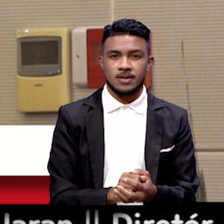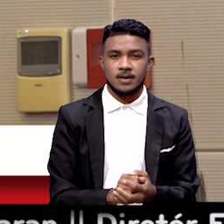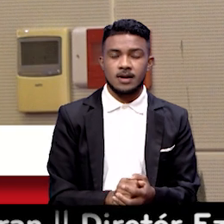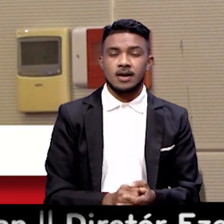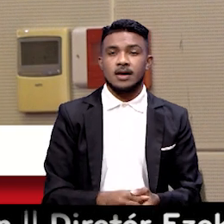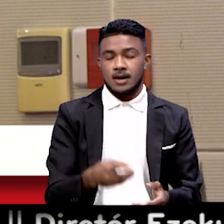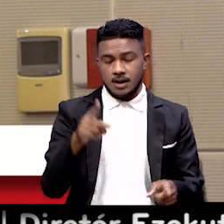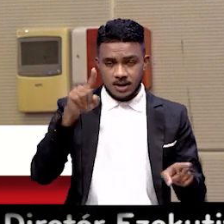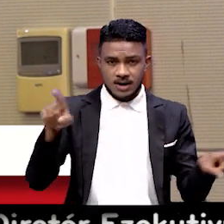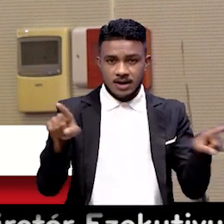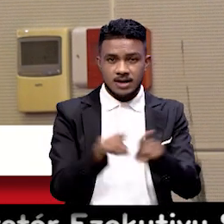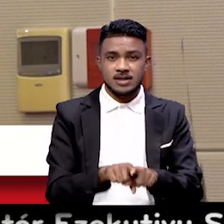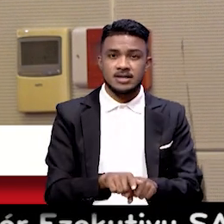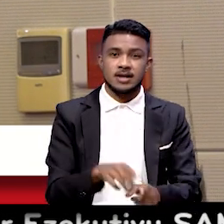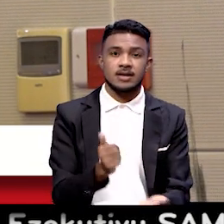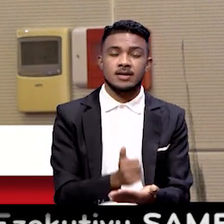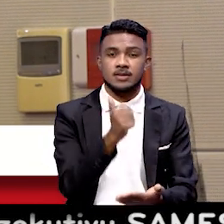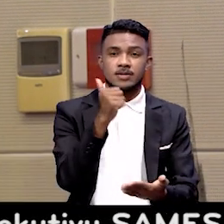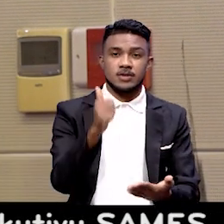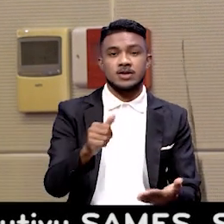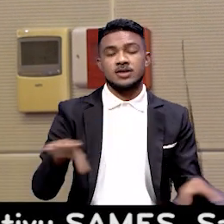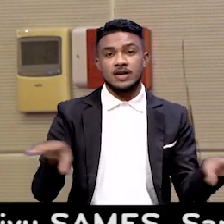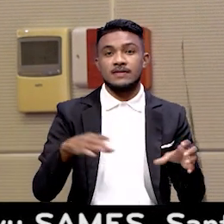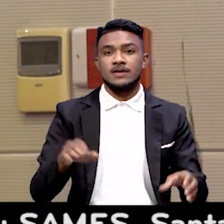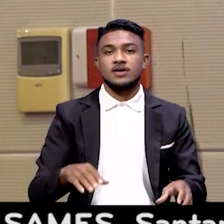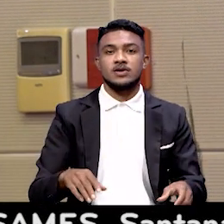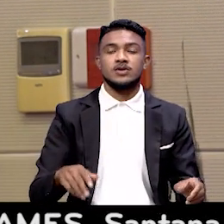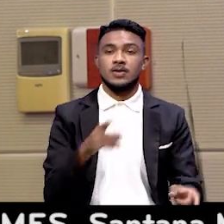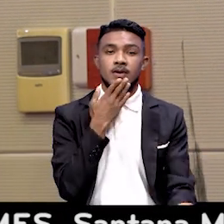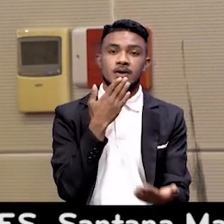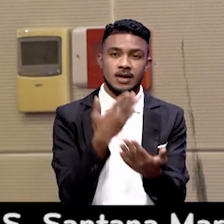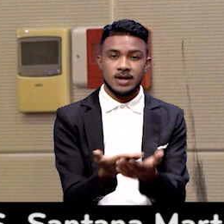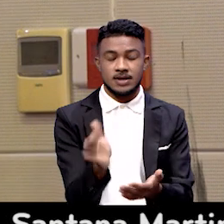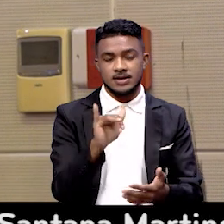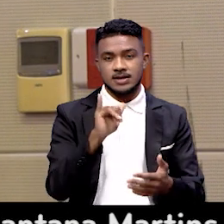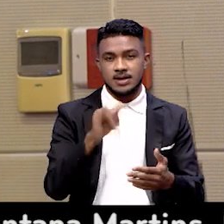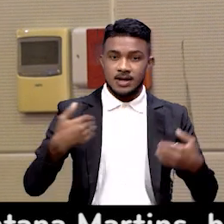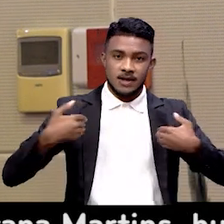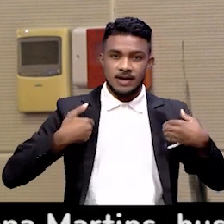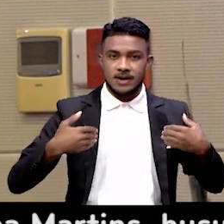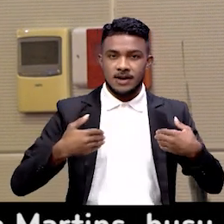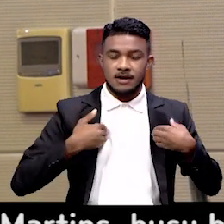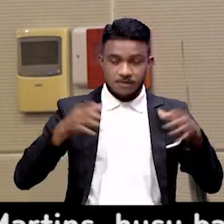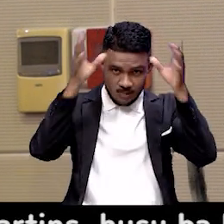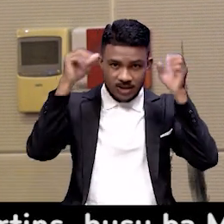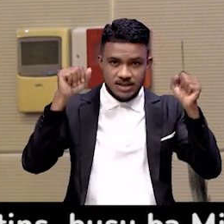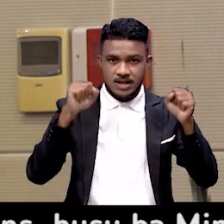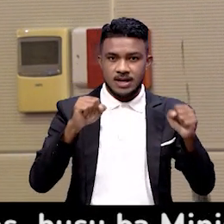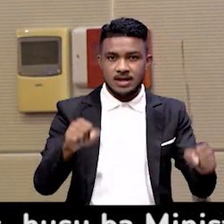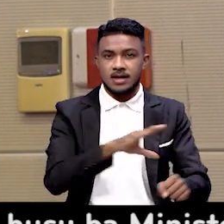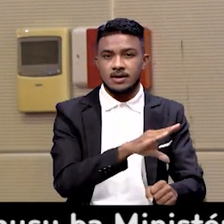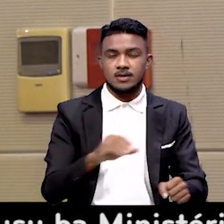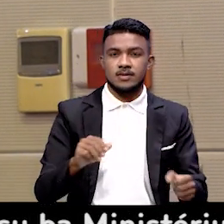no âmbito das minhas competências constitucionais e do meu desejo profundo de me vincar como Presidente de todos e para